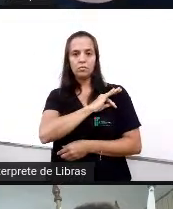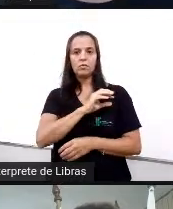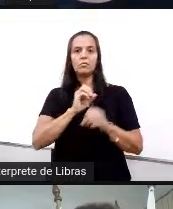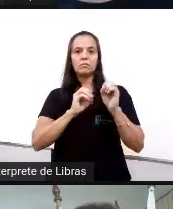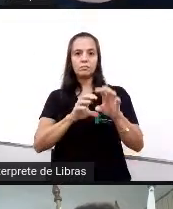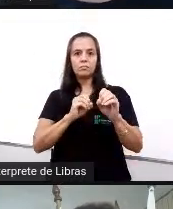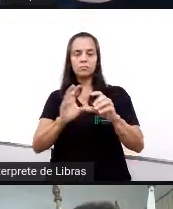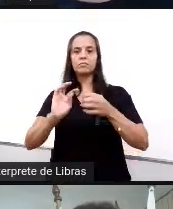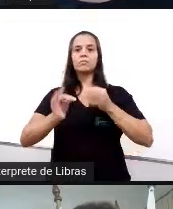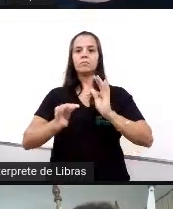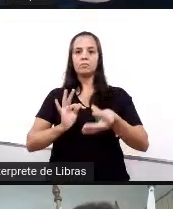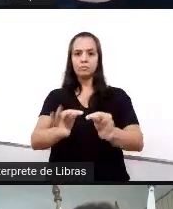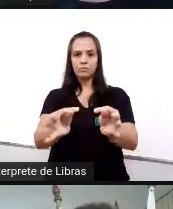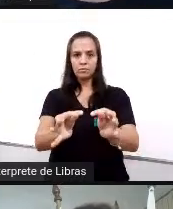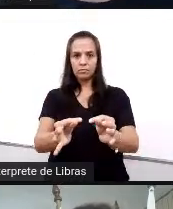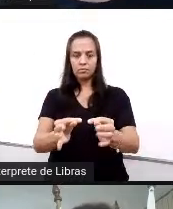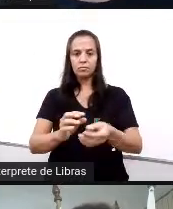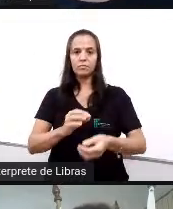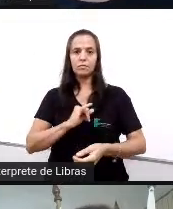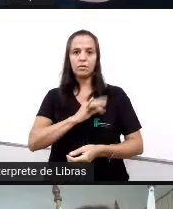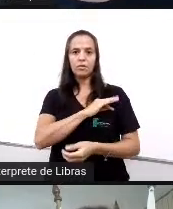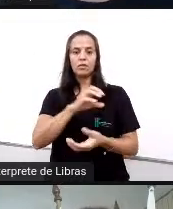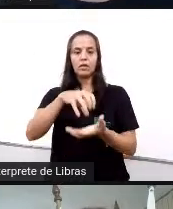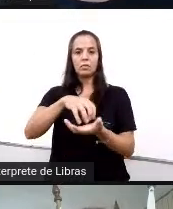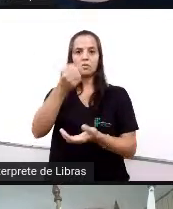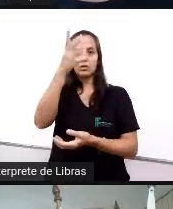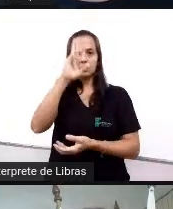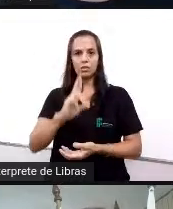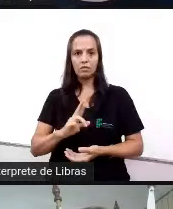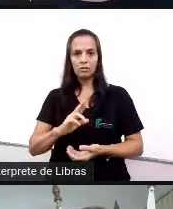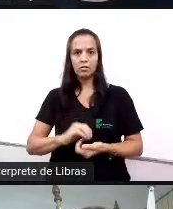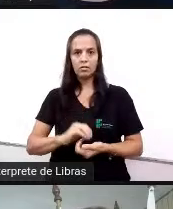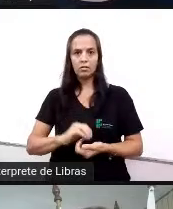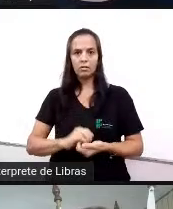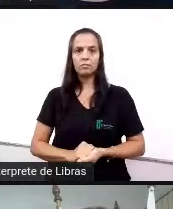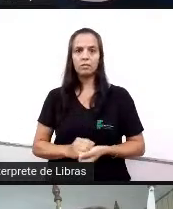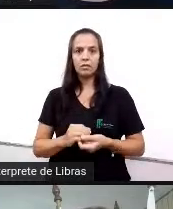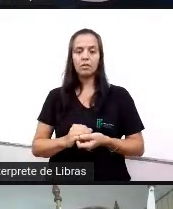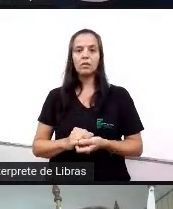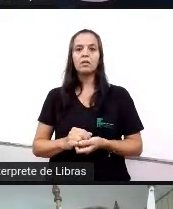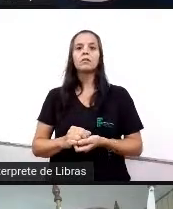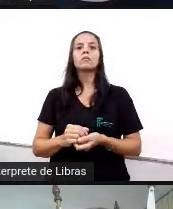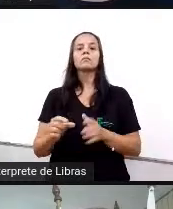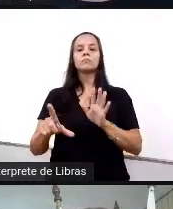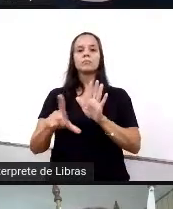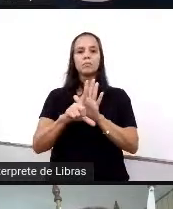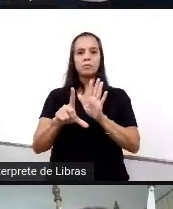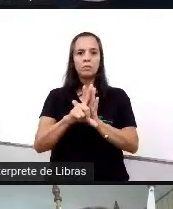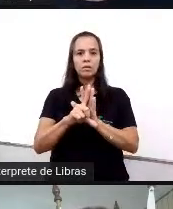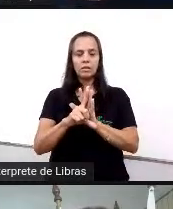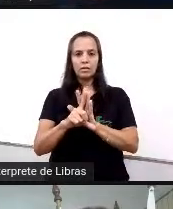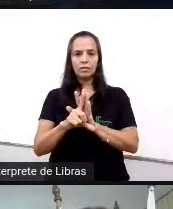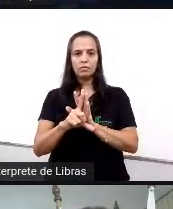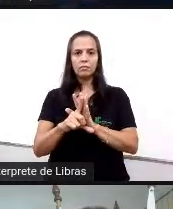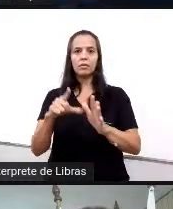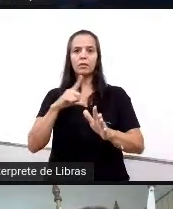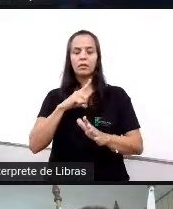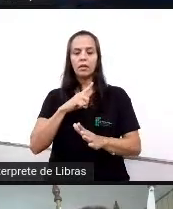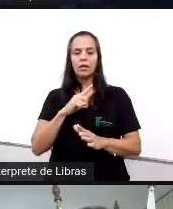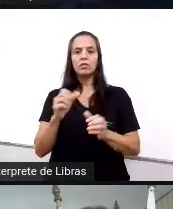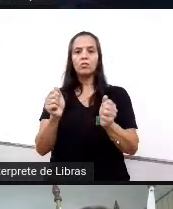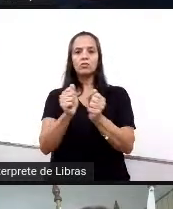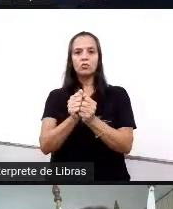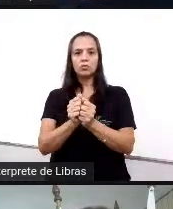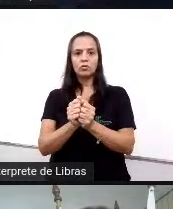Ciência e Tecnologia Farroupilha, Campus Santa Rosa, de acordo com os preceitos legais e tendo presentes os termos